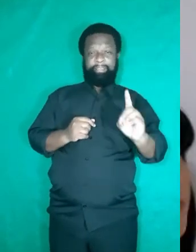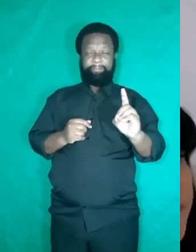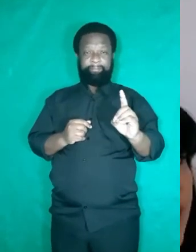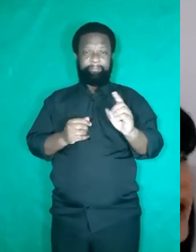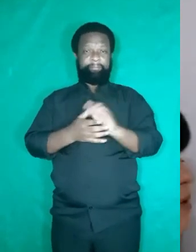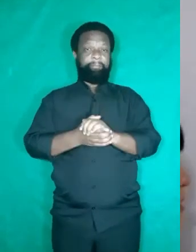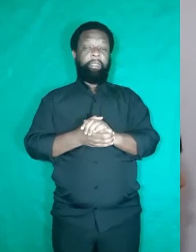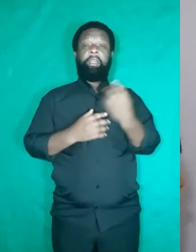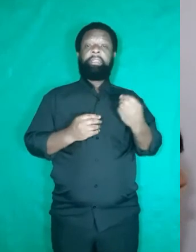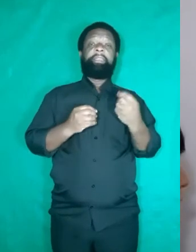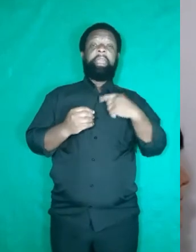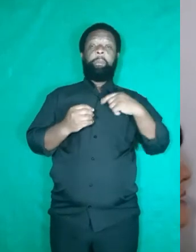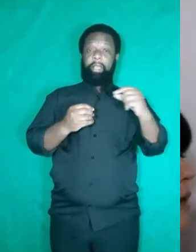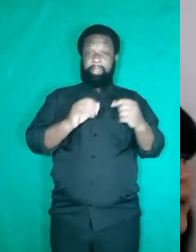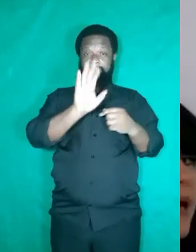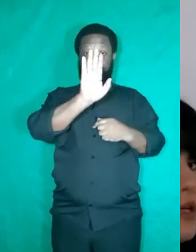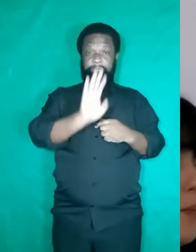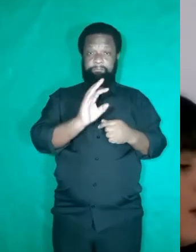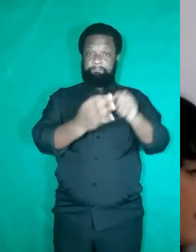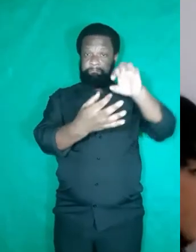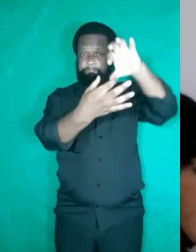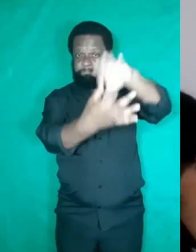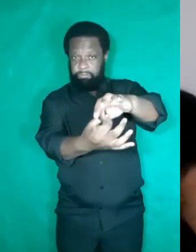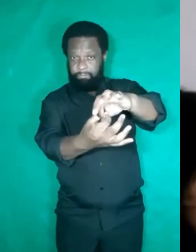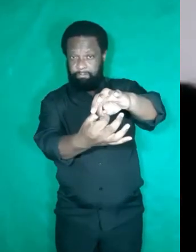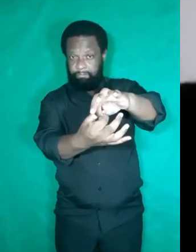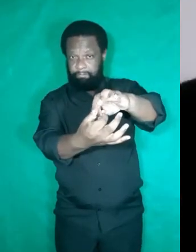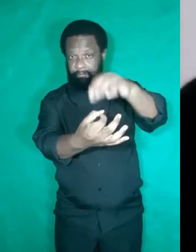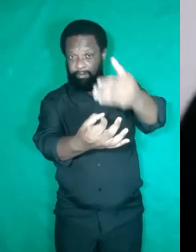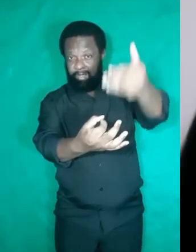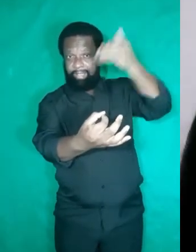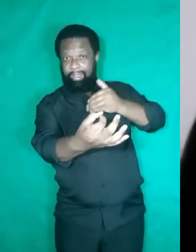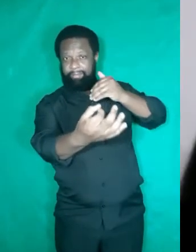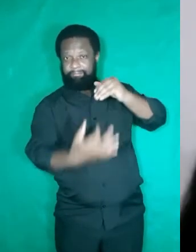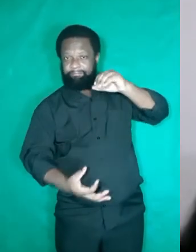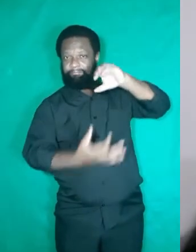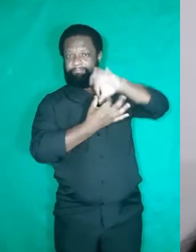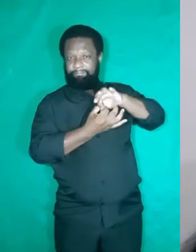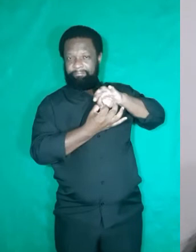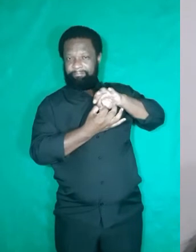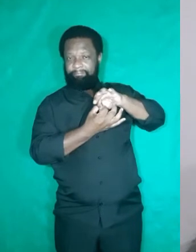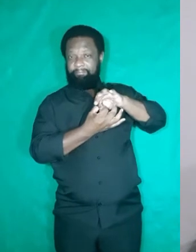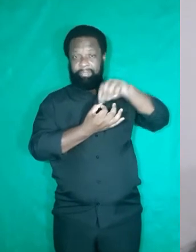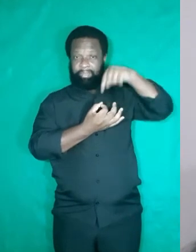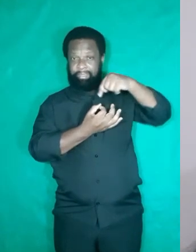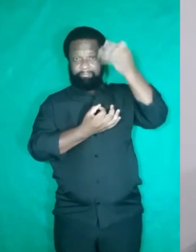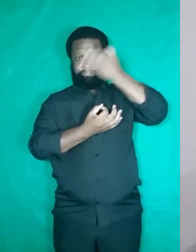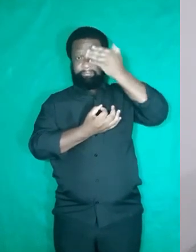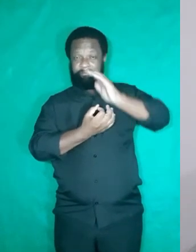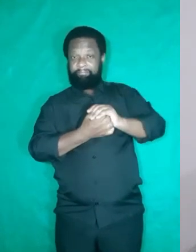do plano e uma ligação atrás do plano. Mas vocês podem se perguntar o seguinte: por que